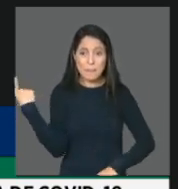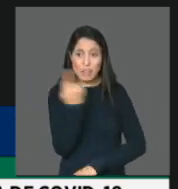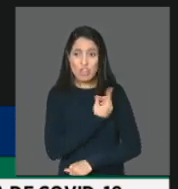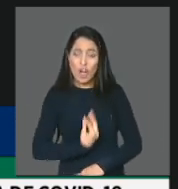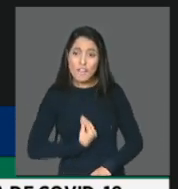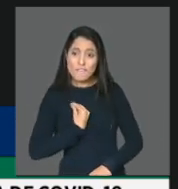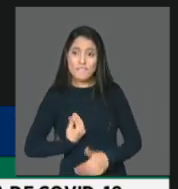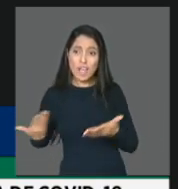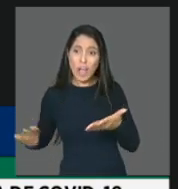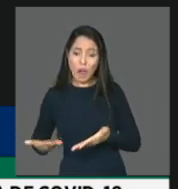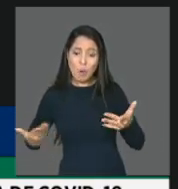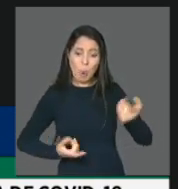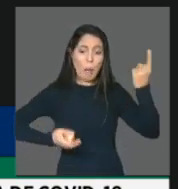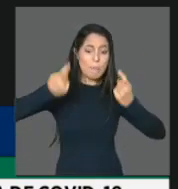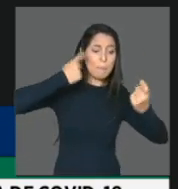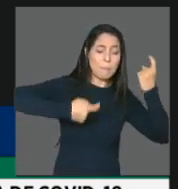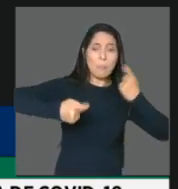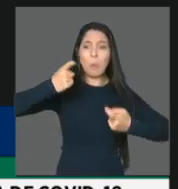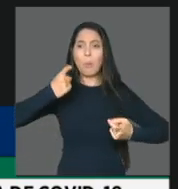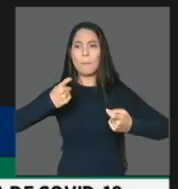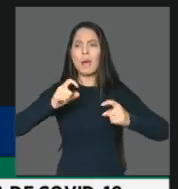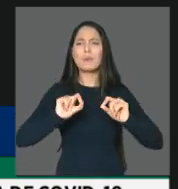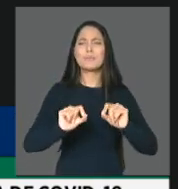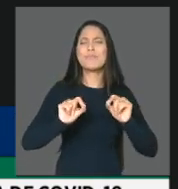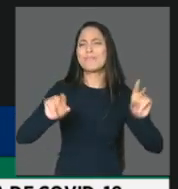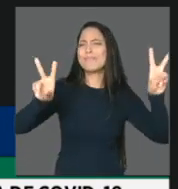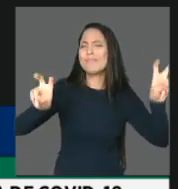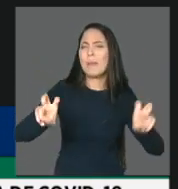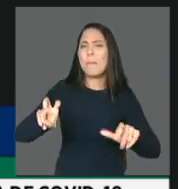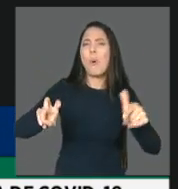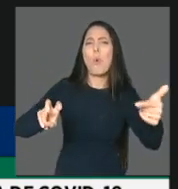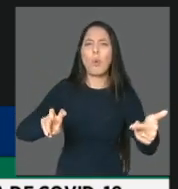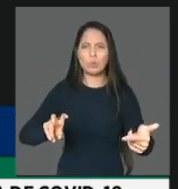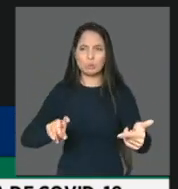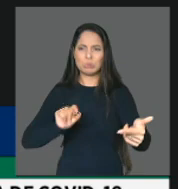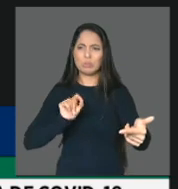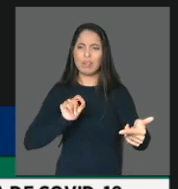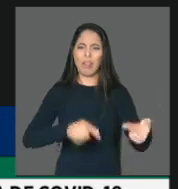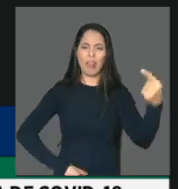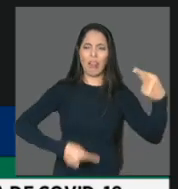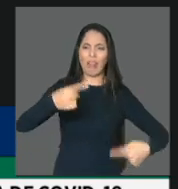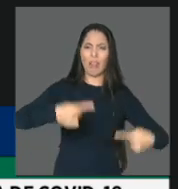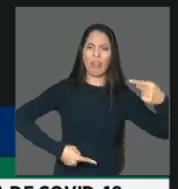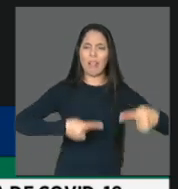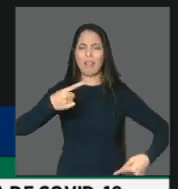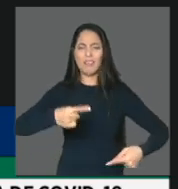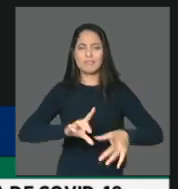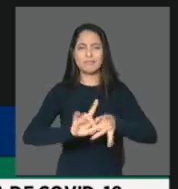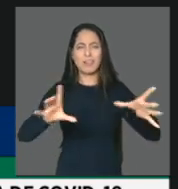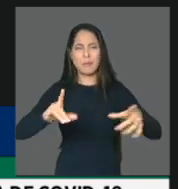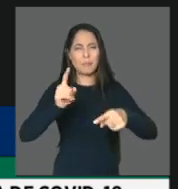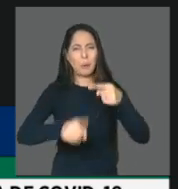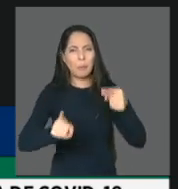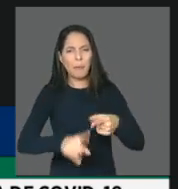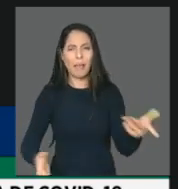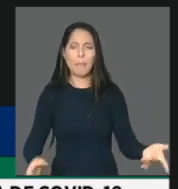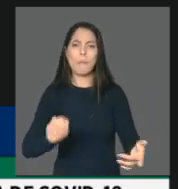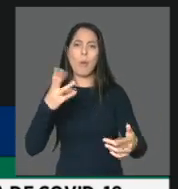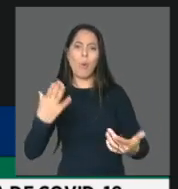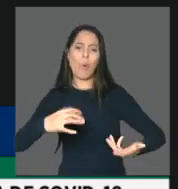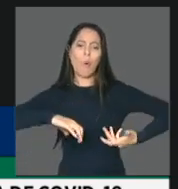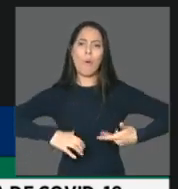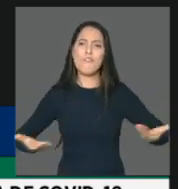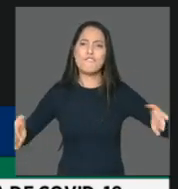nos preocuparmos ou termos como assunto um debate sobre crise da democracia, fechamento do